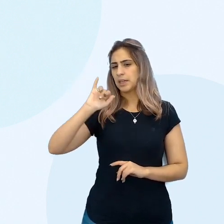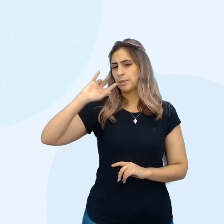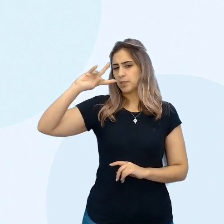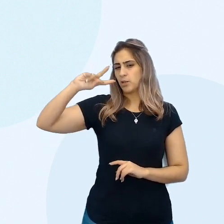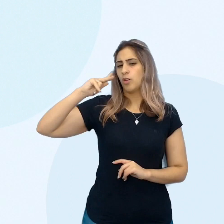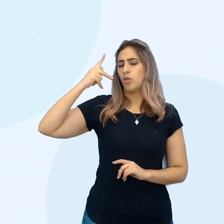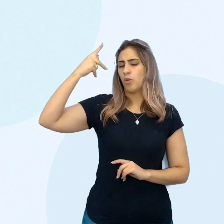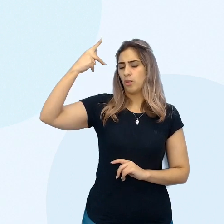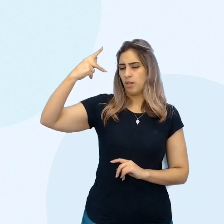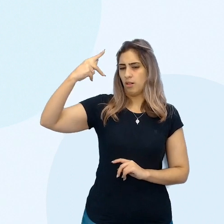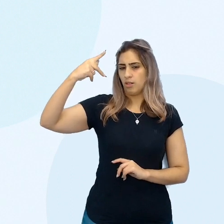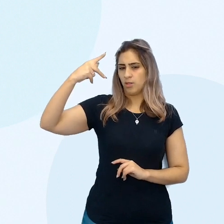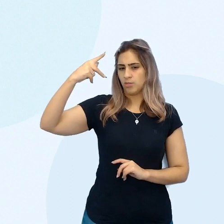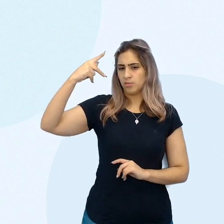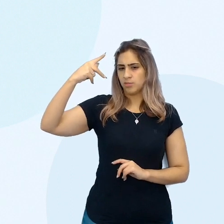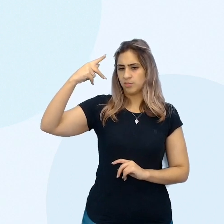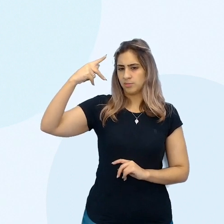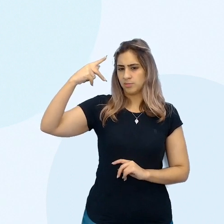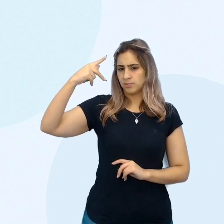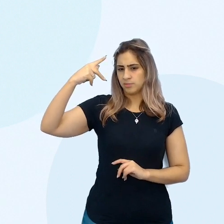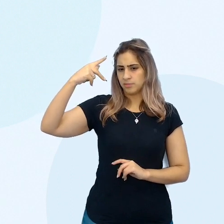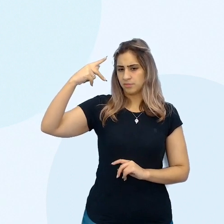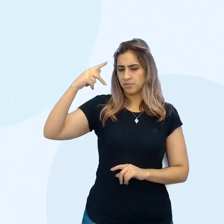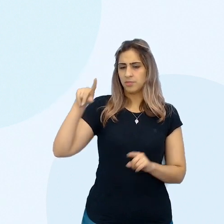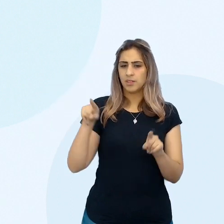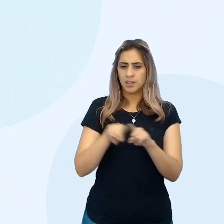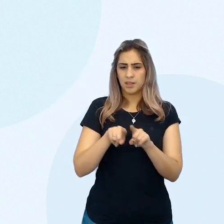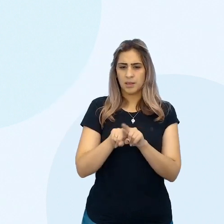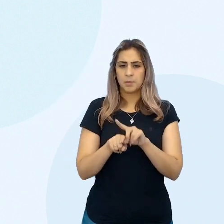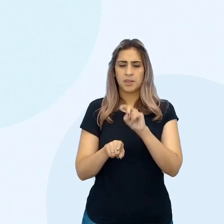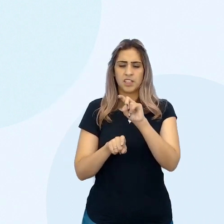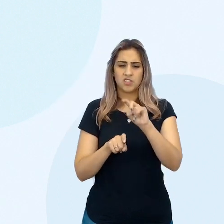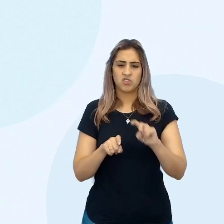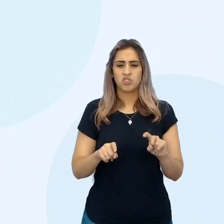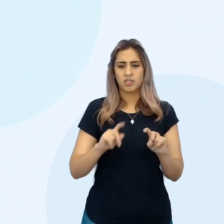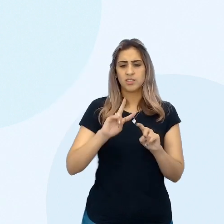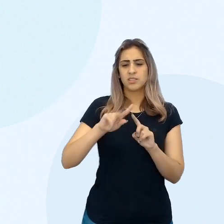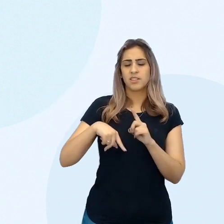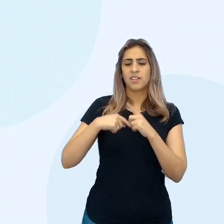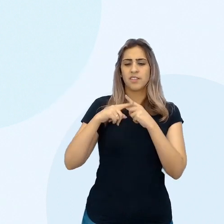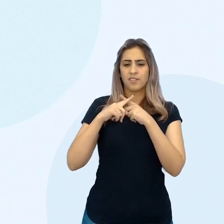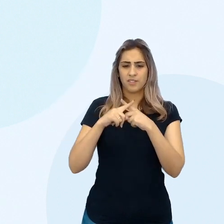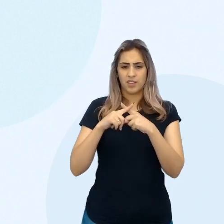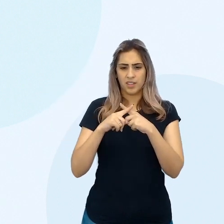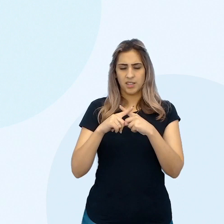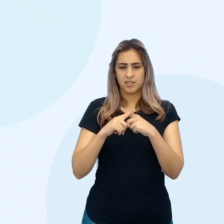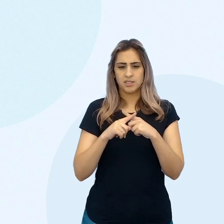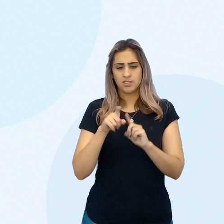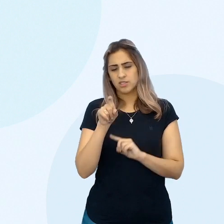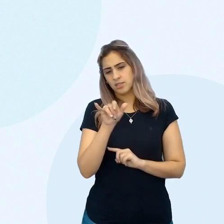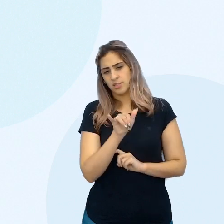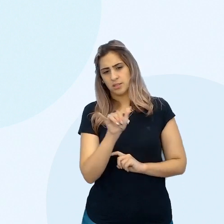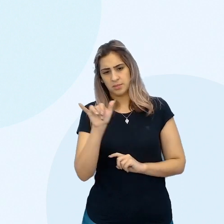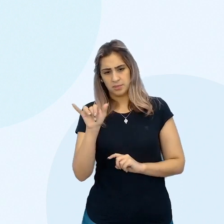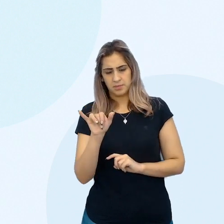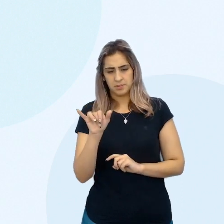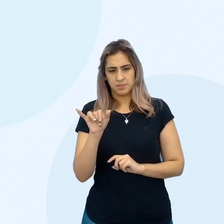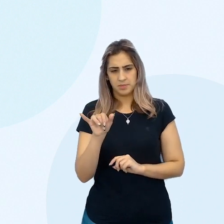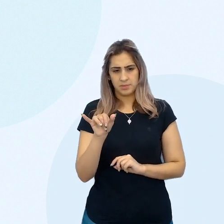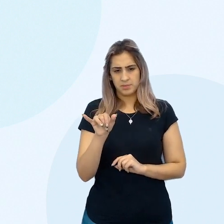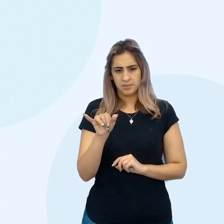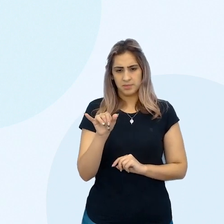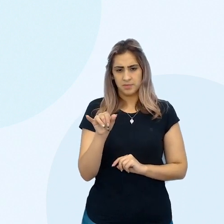ele mesmo, certo? Uma que chama y ao quadrado, que vai ser o y vezes ele mesmo. E claro, se eu tenho x e y, precisa ter uma